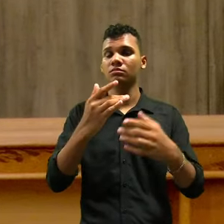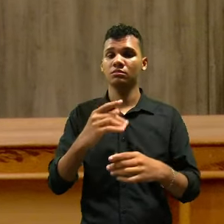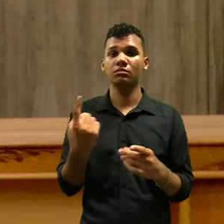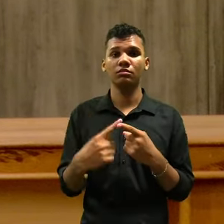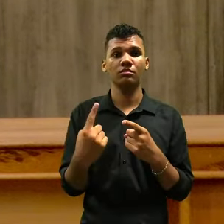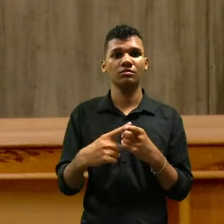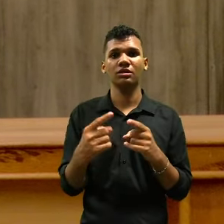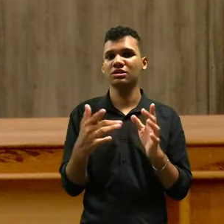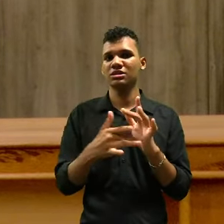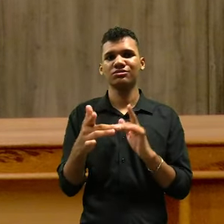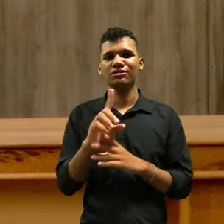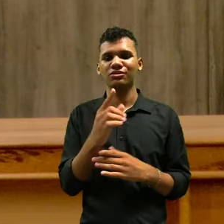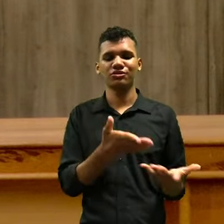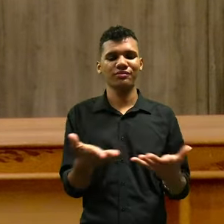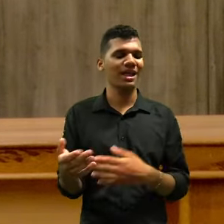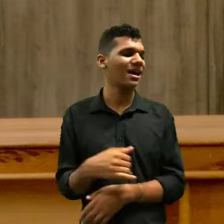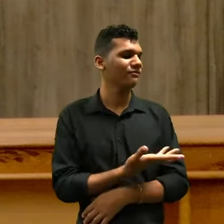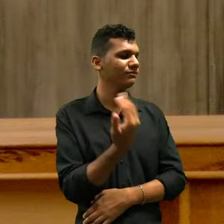para